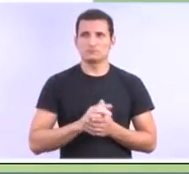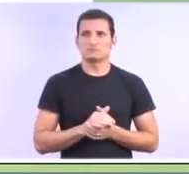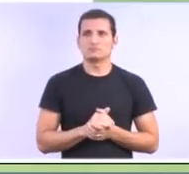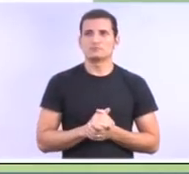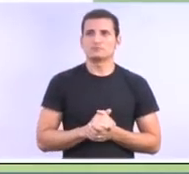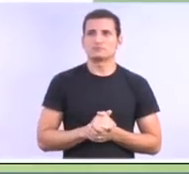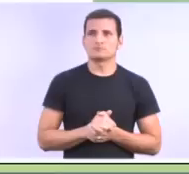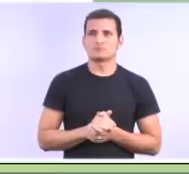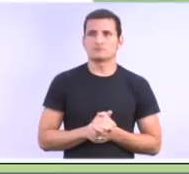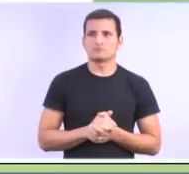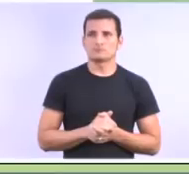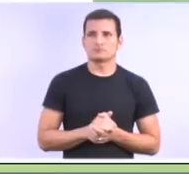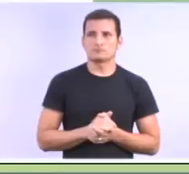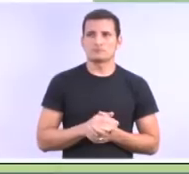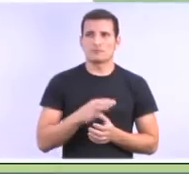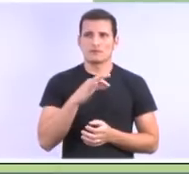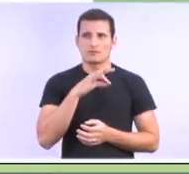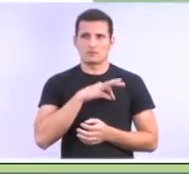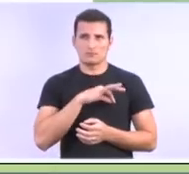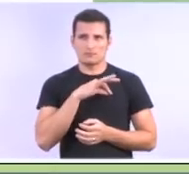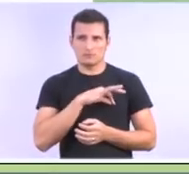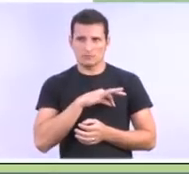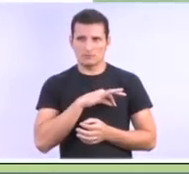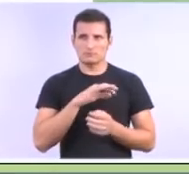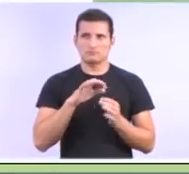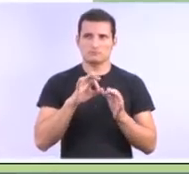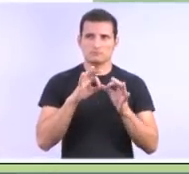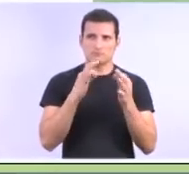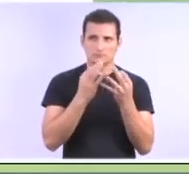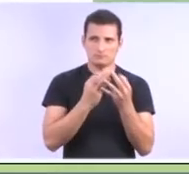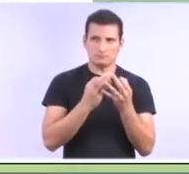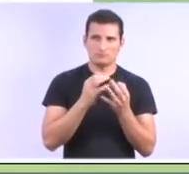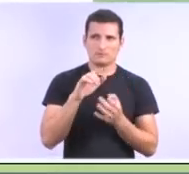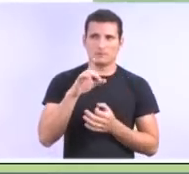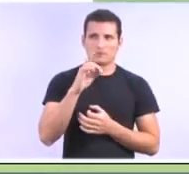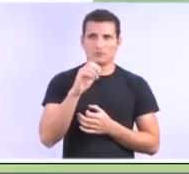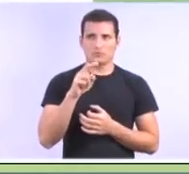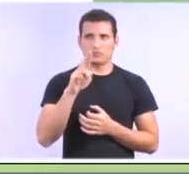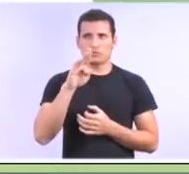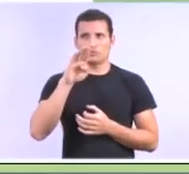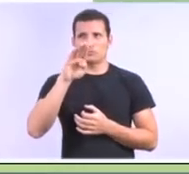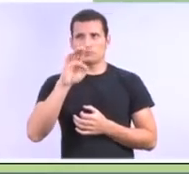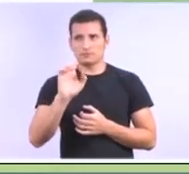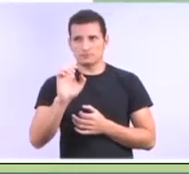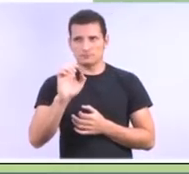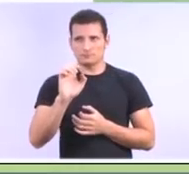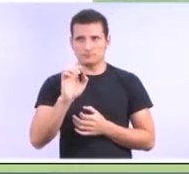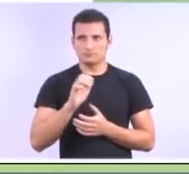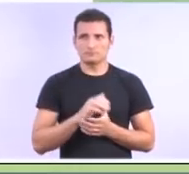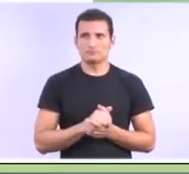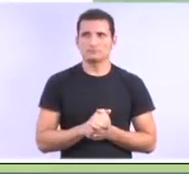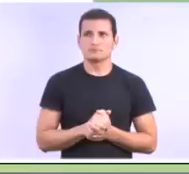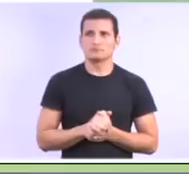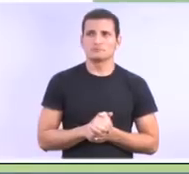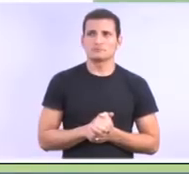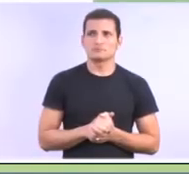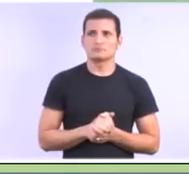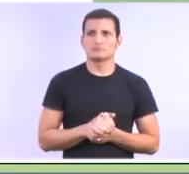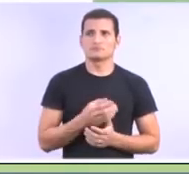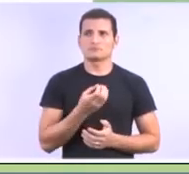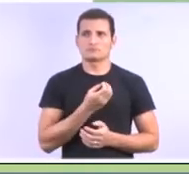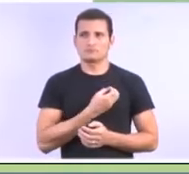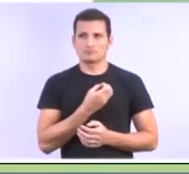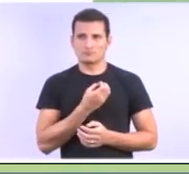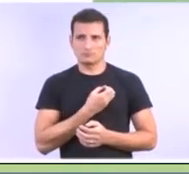string. Renda familiar, no caso, é do tipo double, então faço um atributo, faço uma atribuição de um